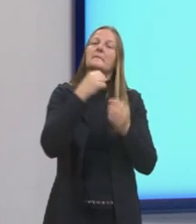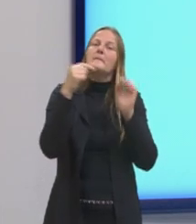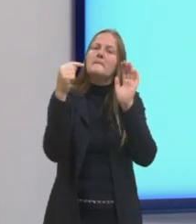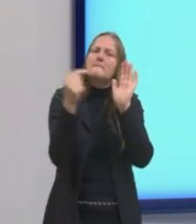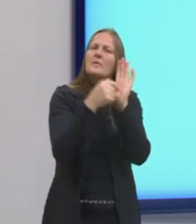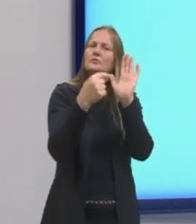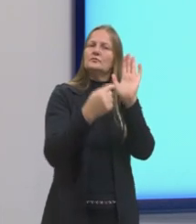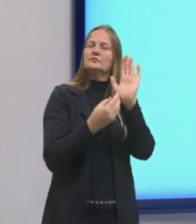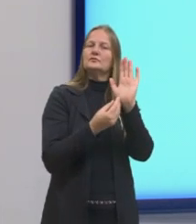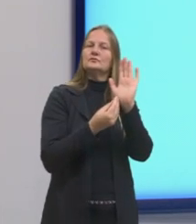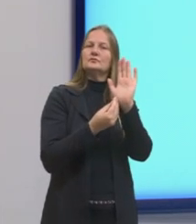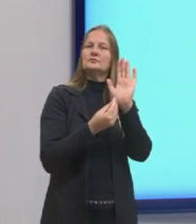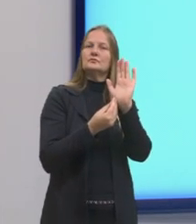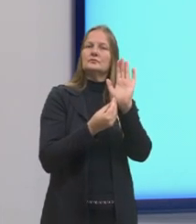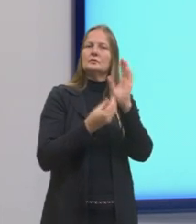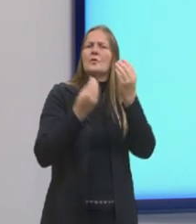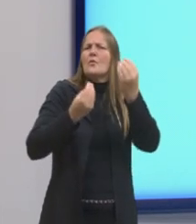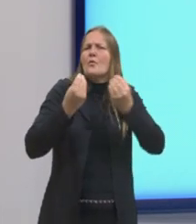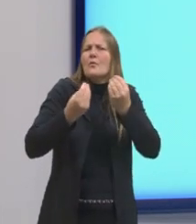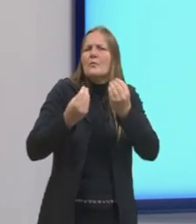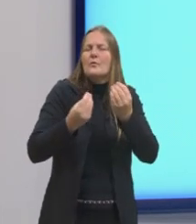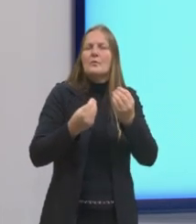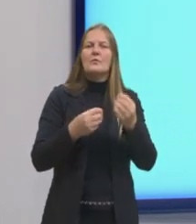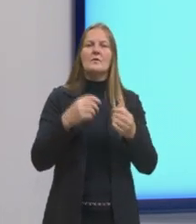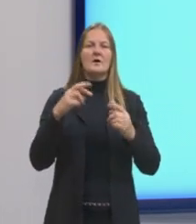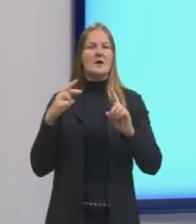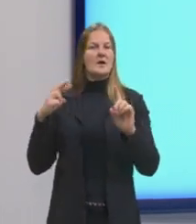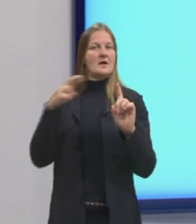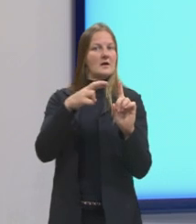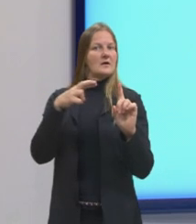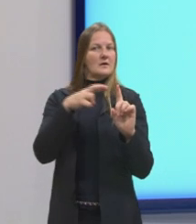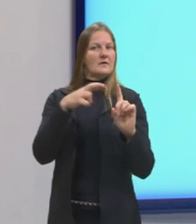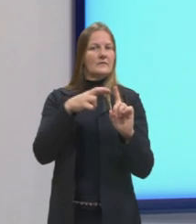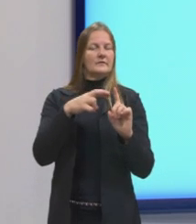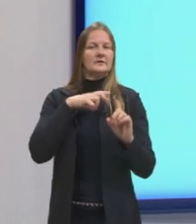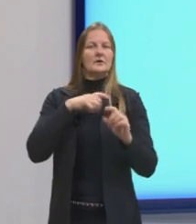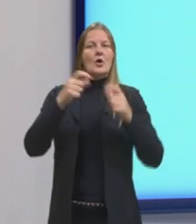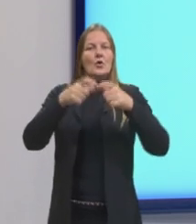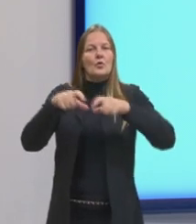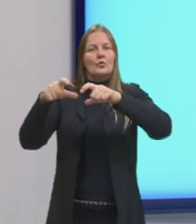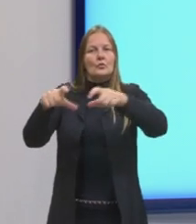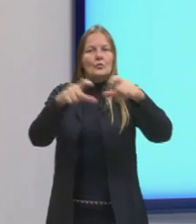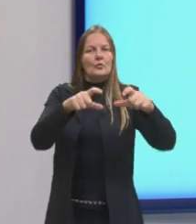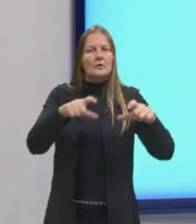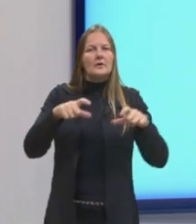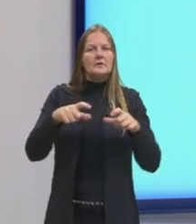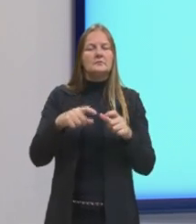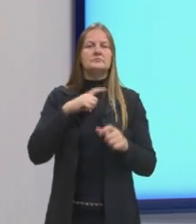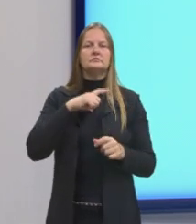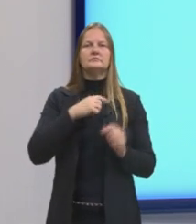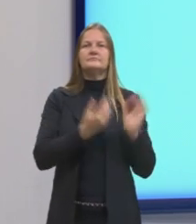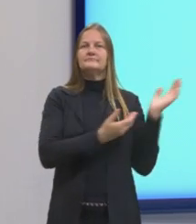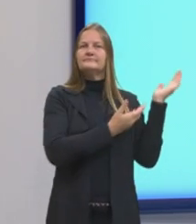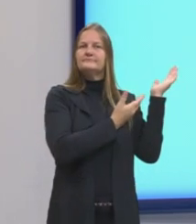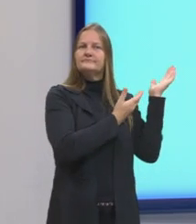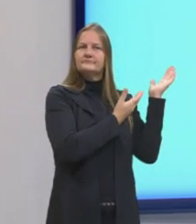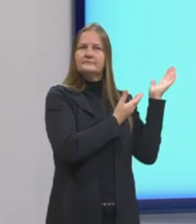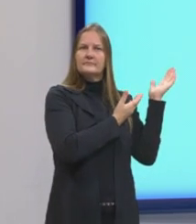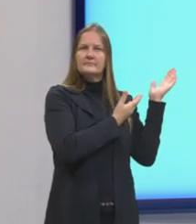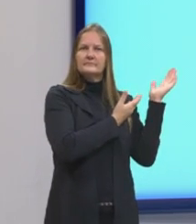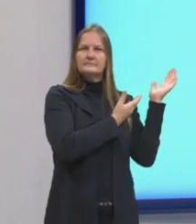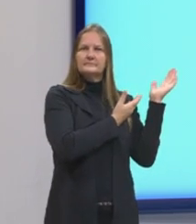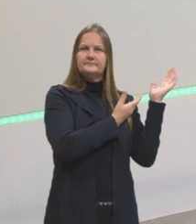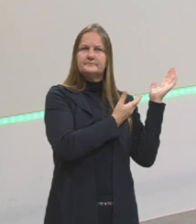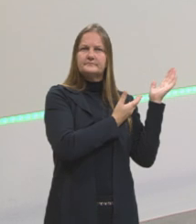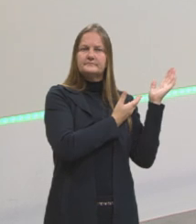pontos e esses pontos Então São pontos referenciais em relação à localizações o que eu trouxe aqui é como Associação